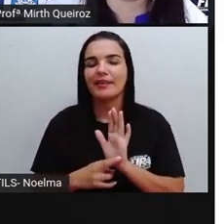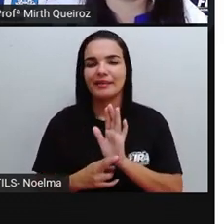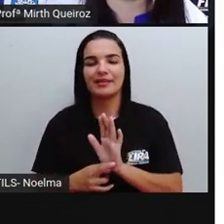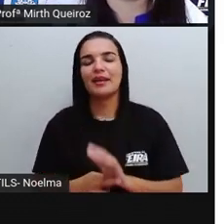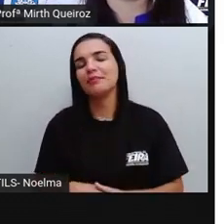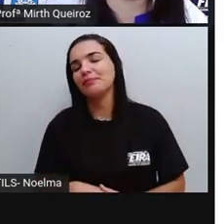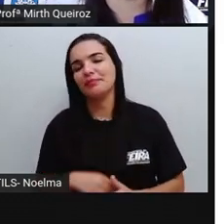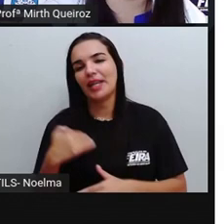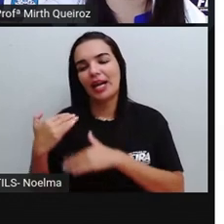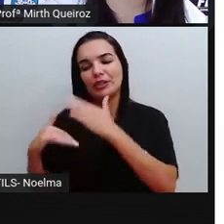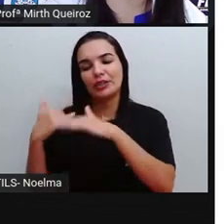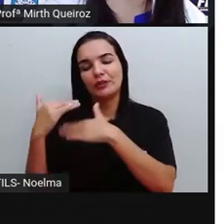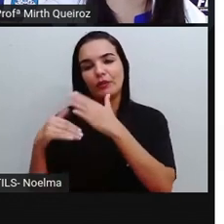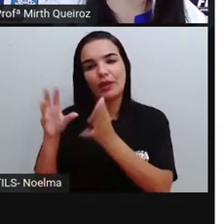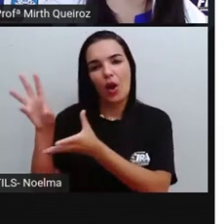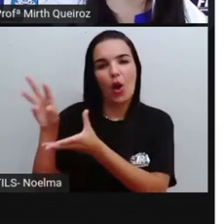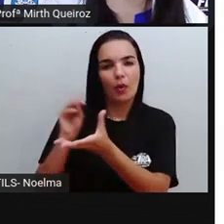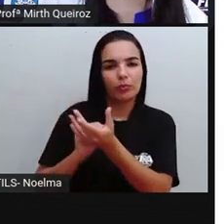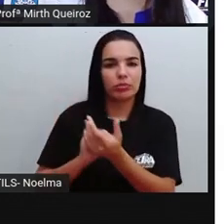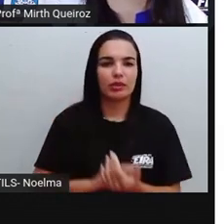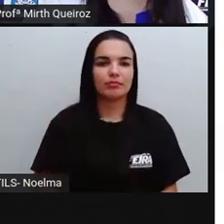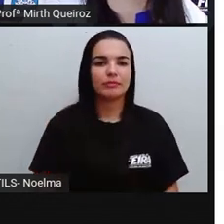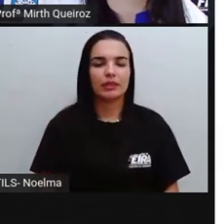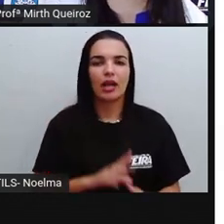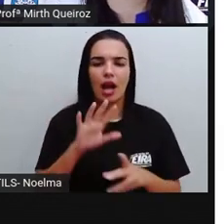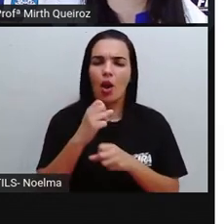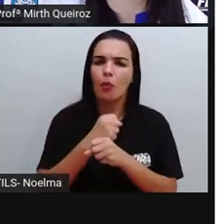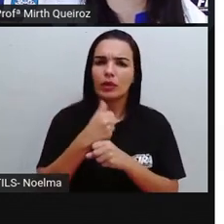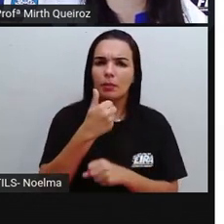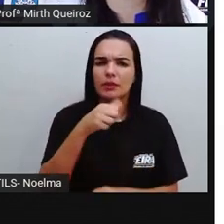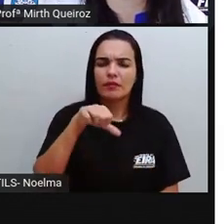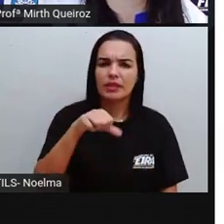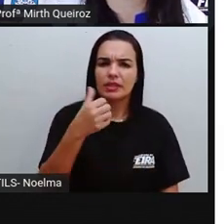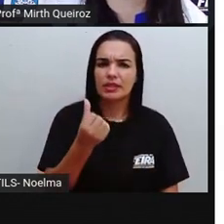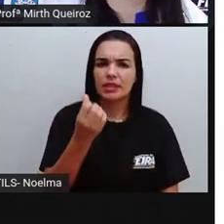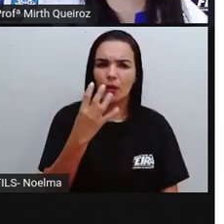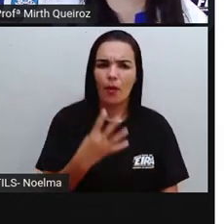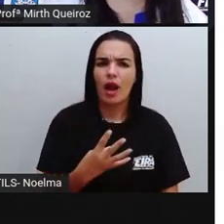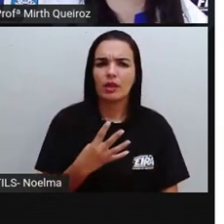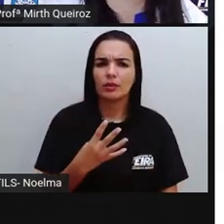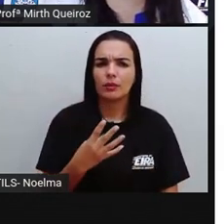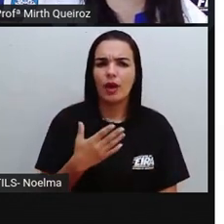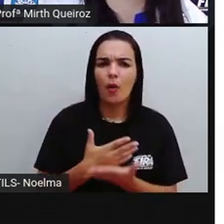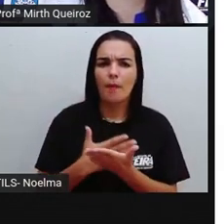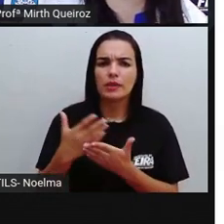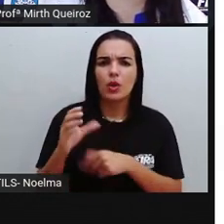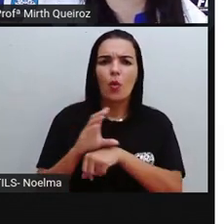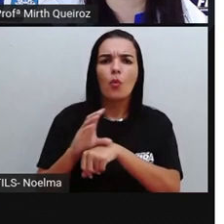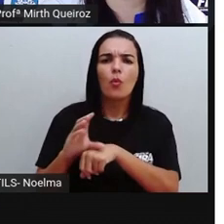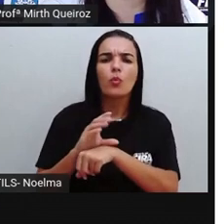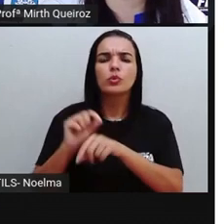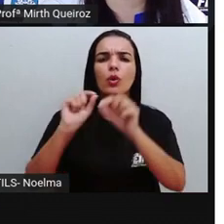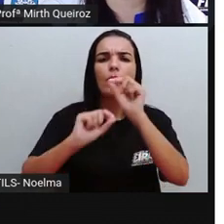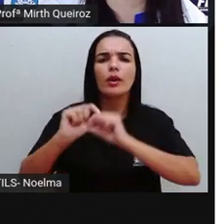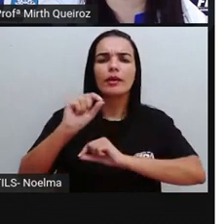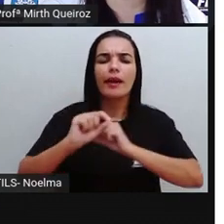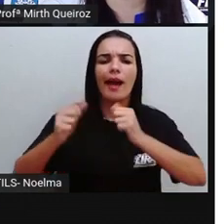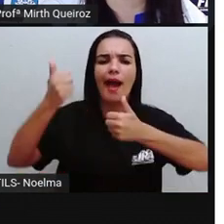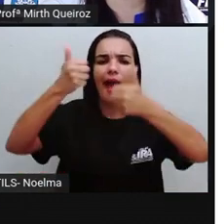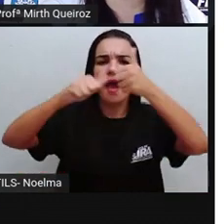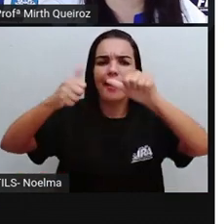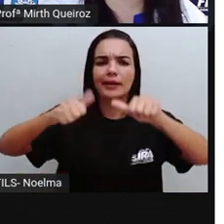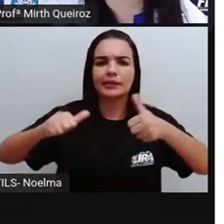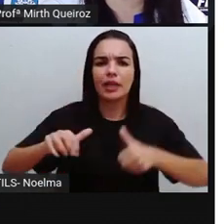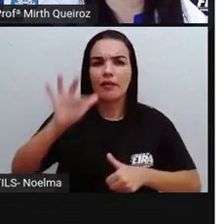por esse artista. Em 1964, iniciou o curso de arquitetura na Faculdade